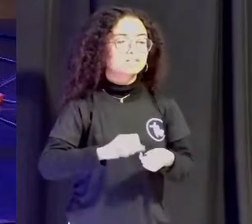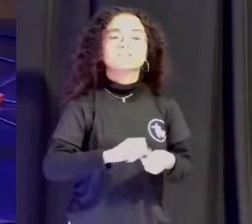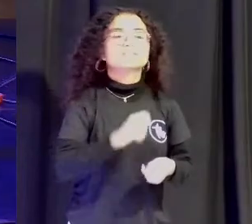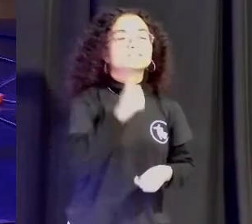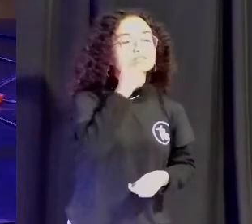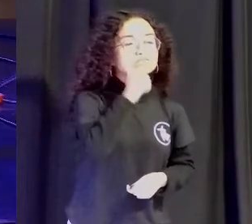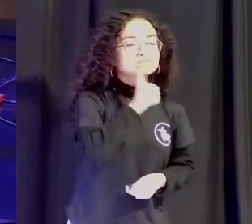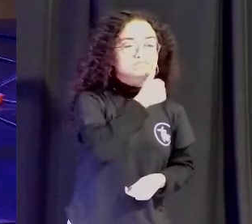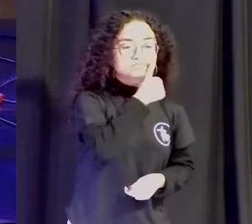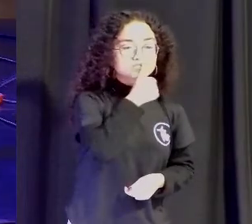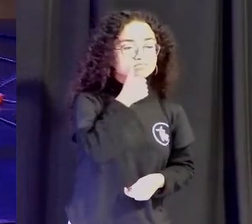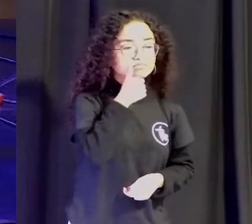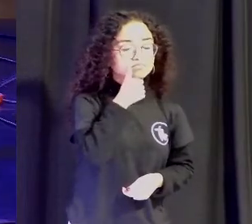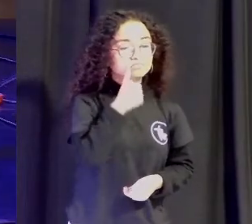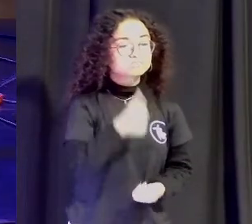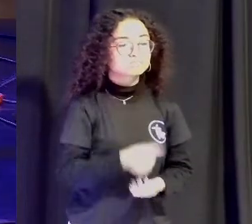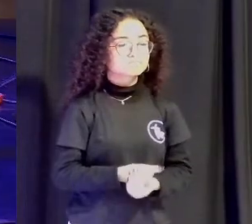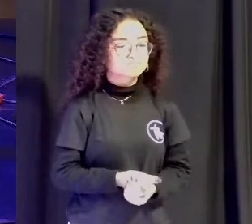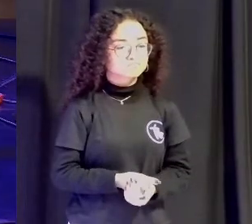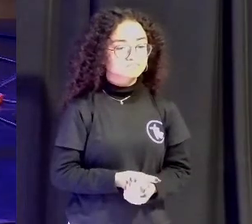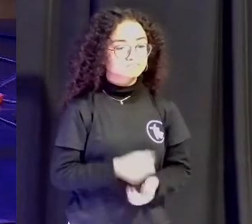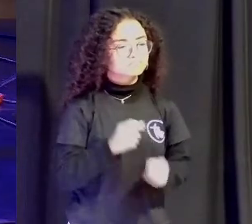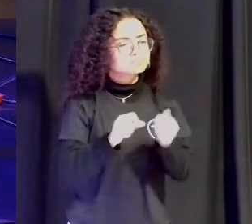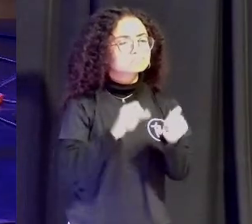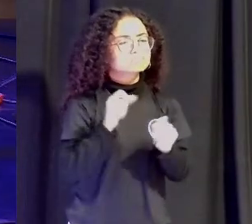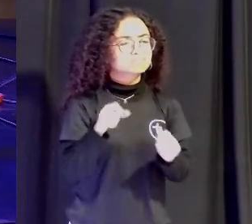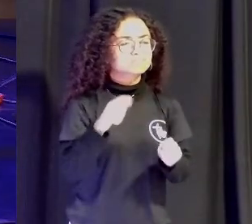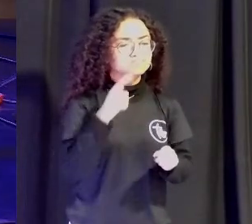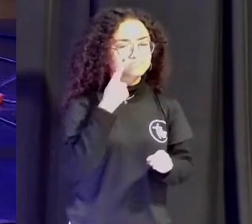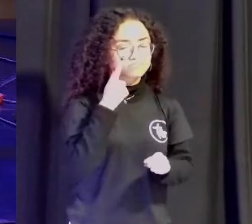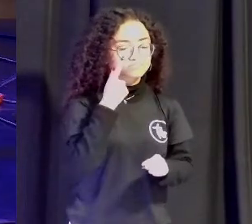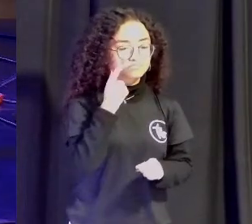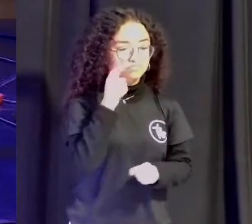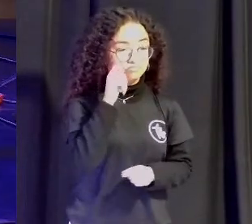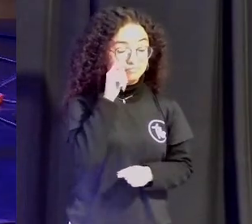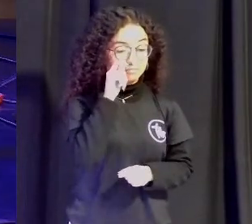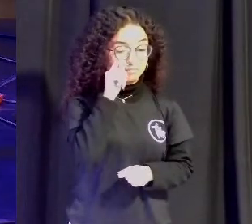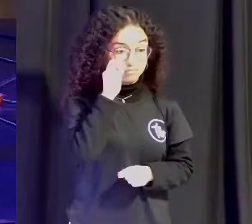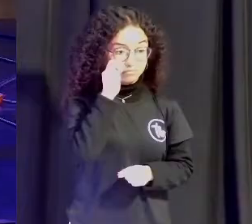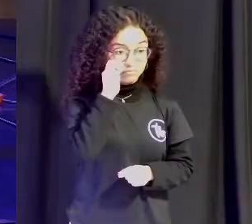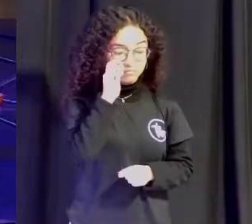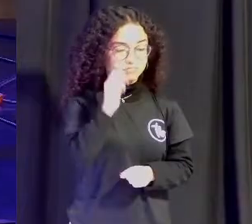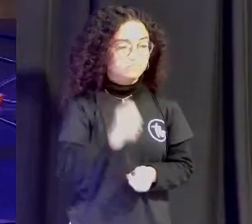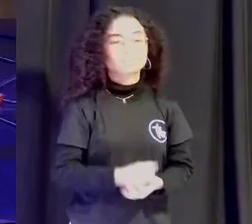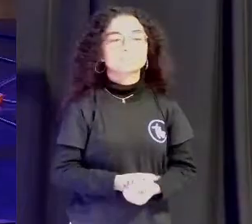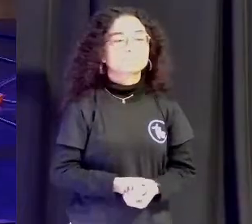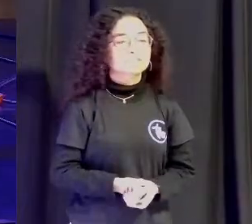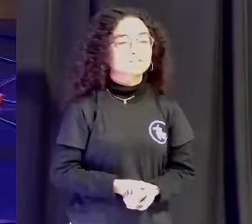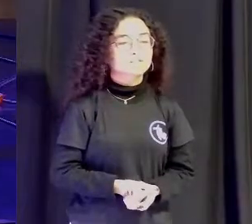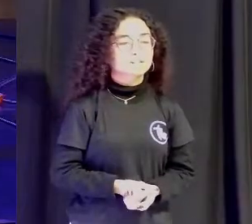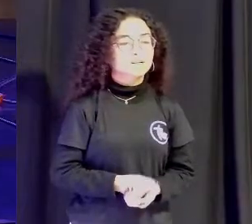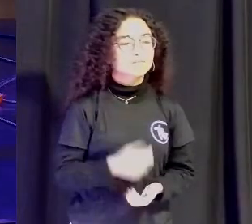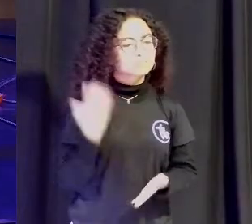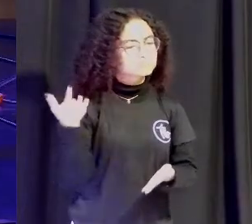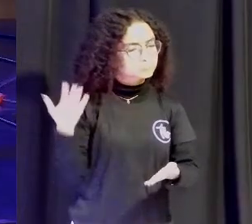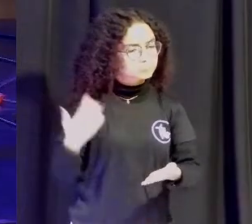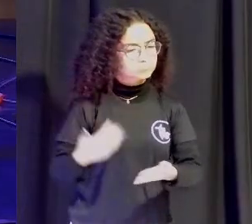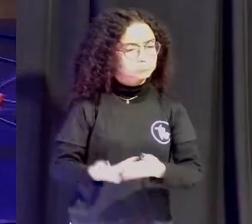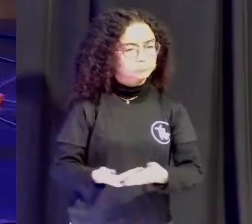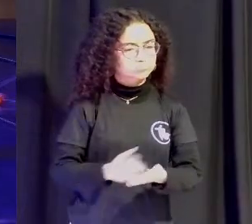cobriu o ser humano com as vestes do sacrifício, e por toda a história